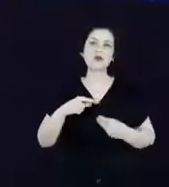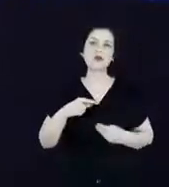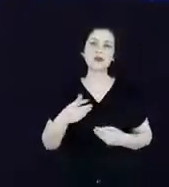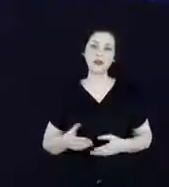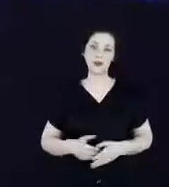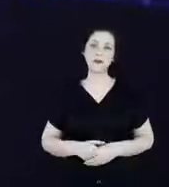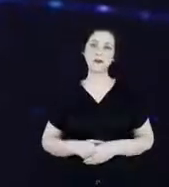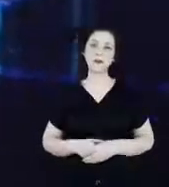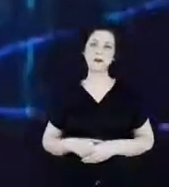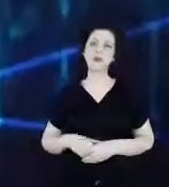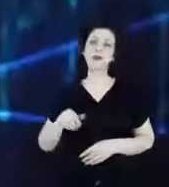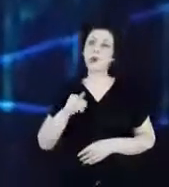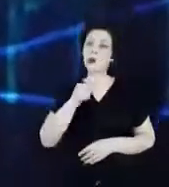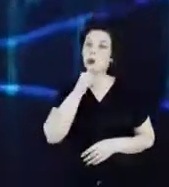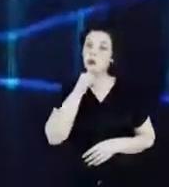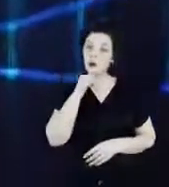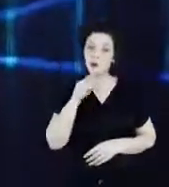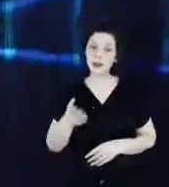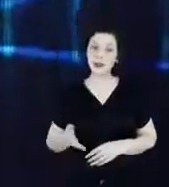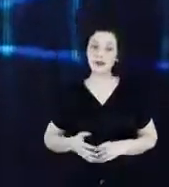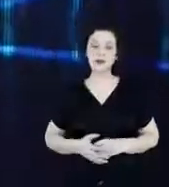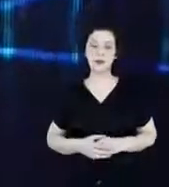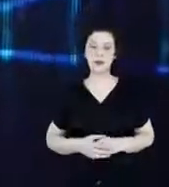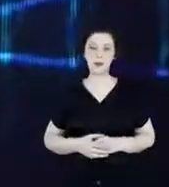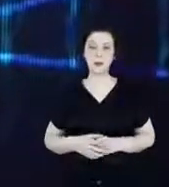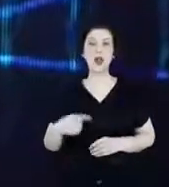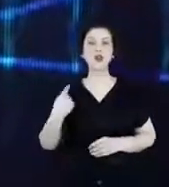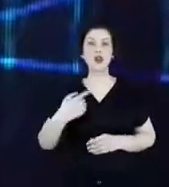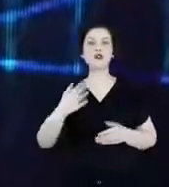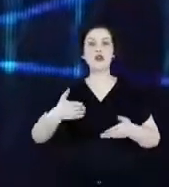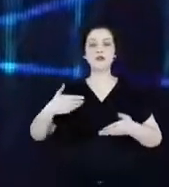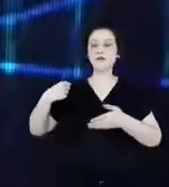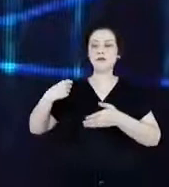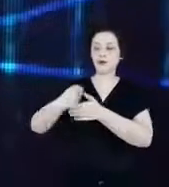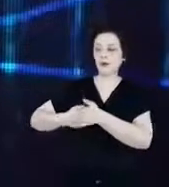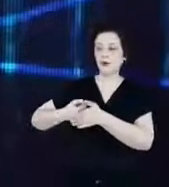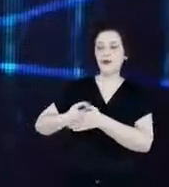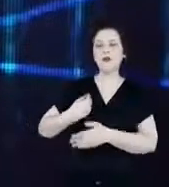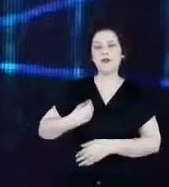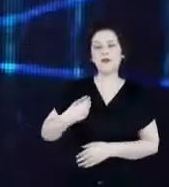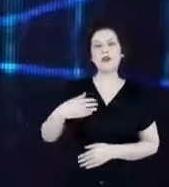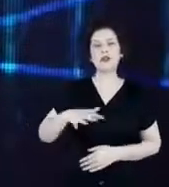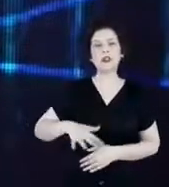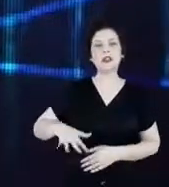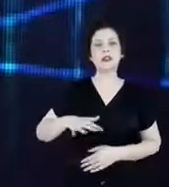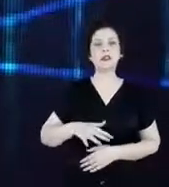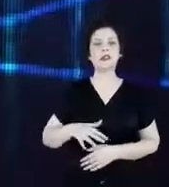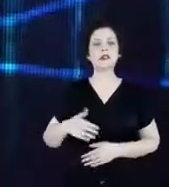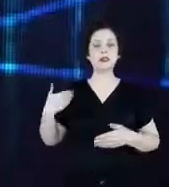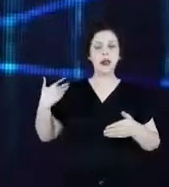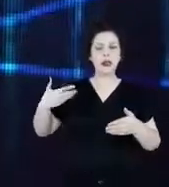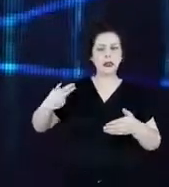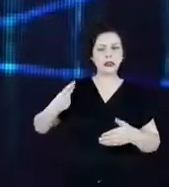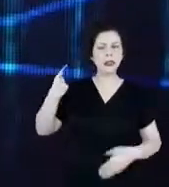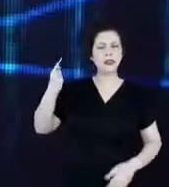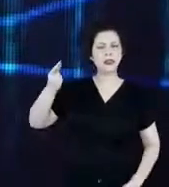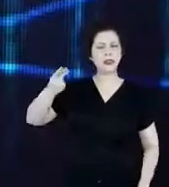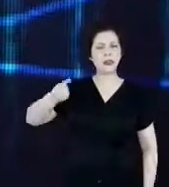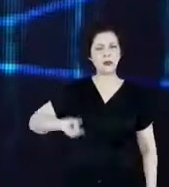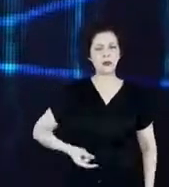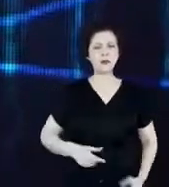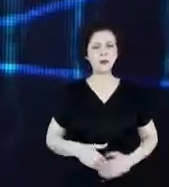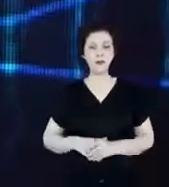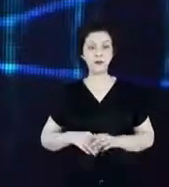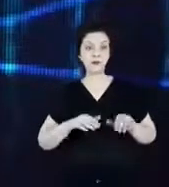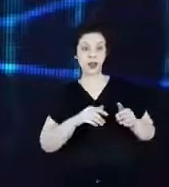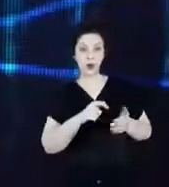grande exemplo disso, Gustavo, nós que já militamos no setor há muito tempo, nós sempre tivemos aquela máxima, né? Vamos contratar o